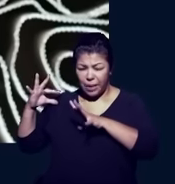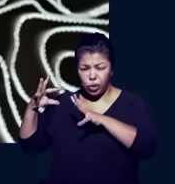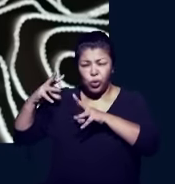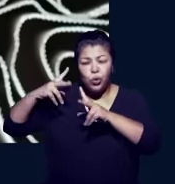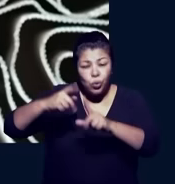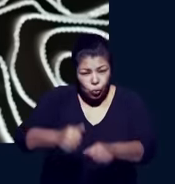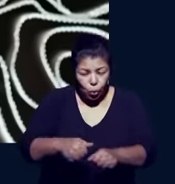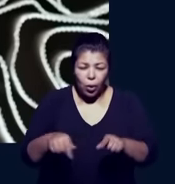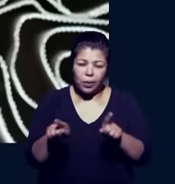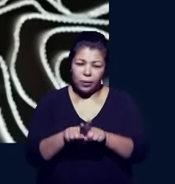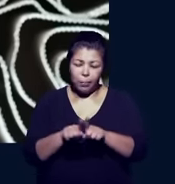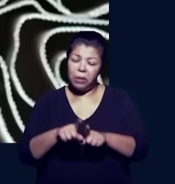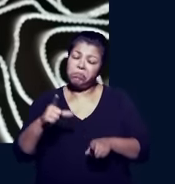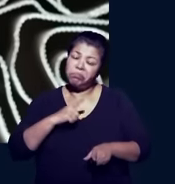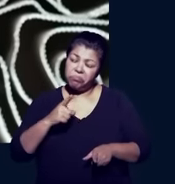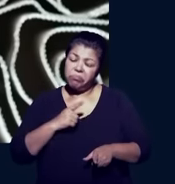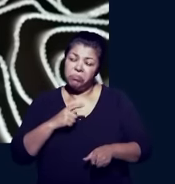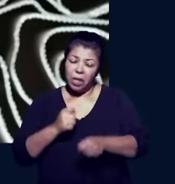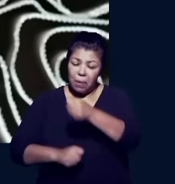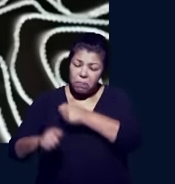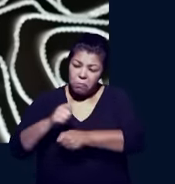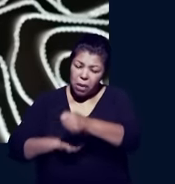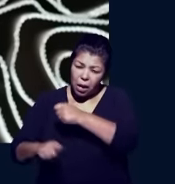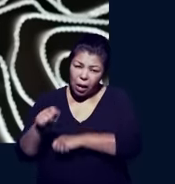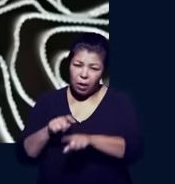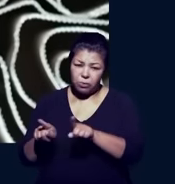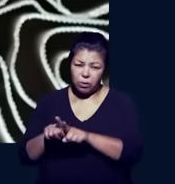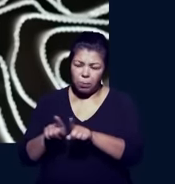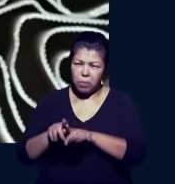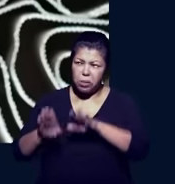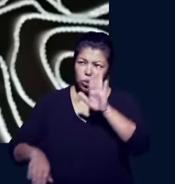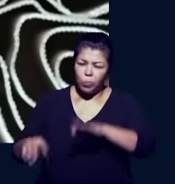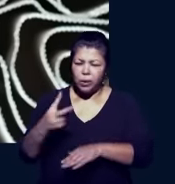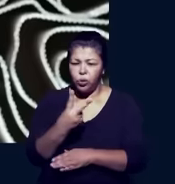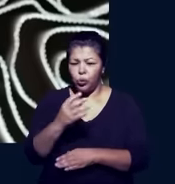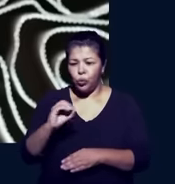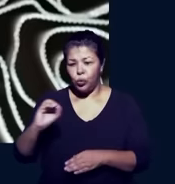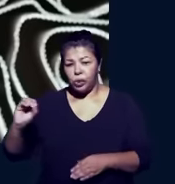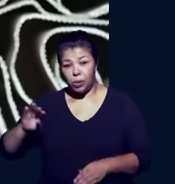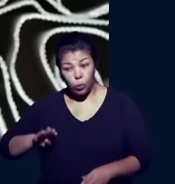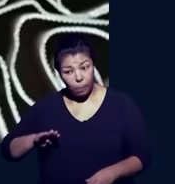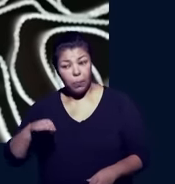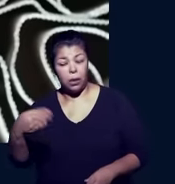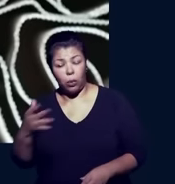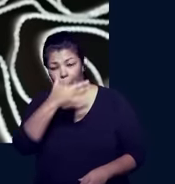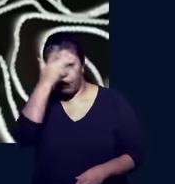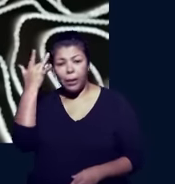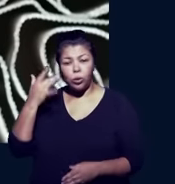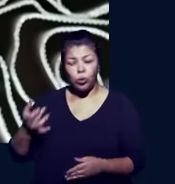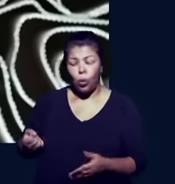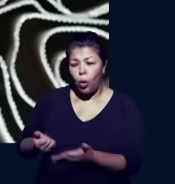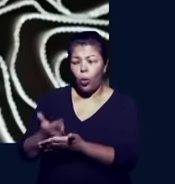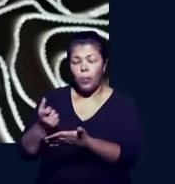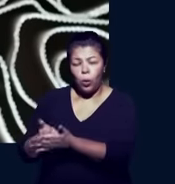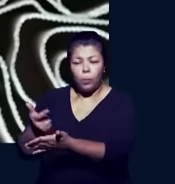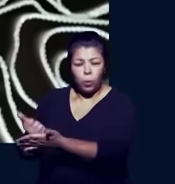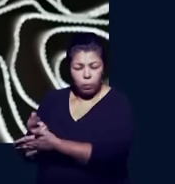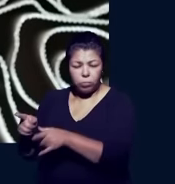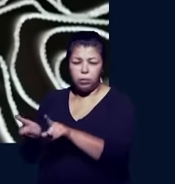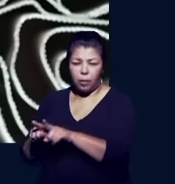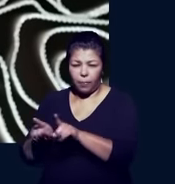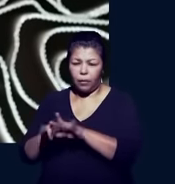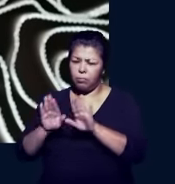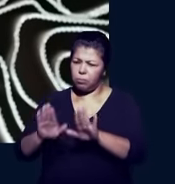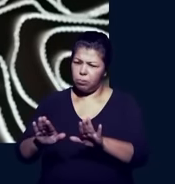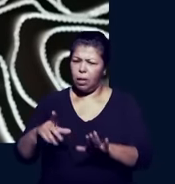e temos um mercado com escala né com com 200 milhões de consumidores é sistema financeiro saudável funcional